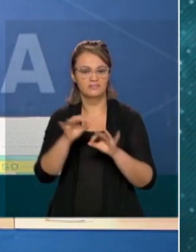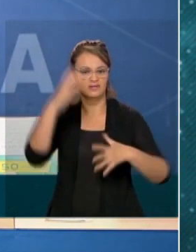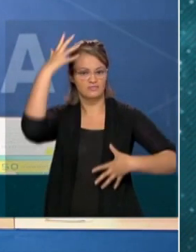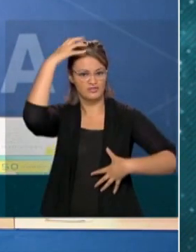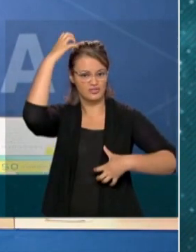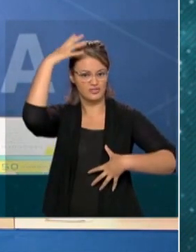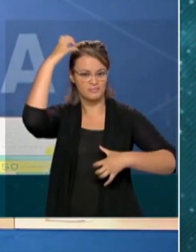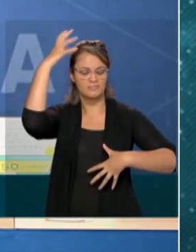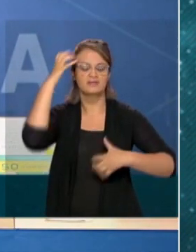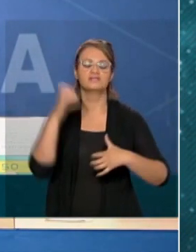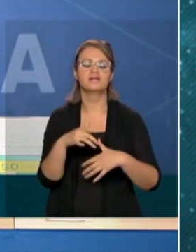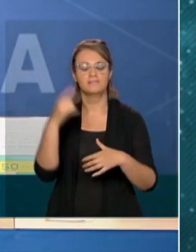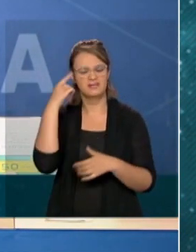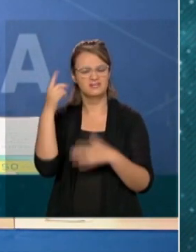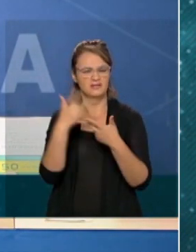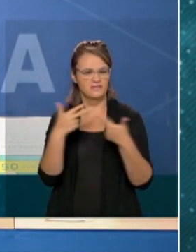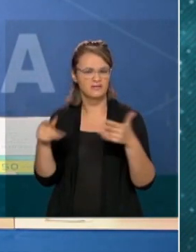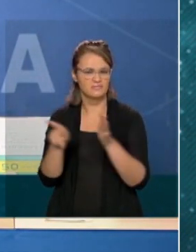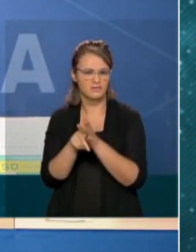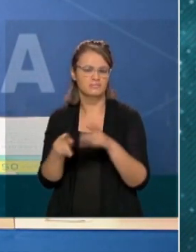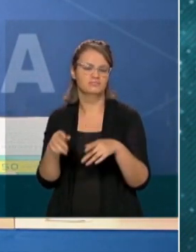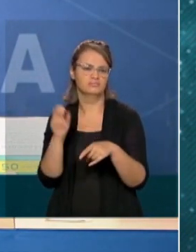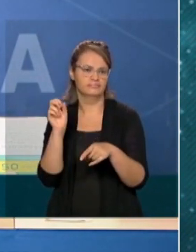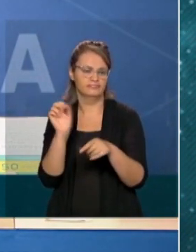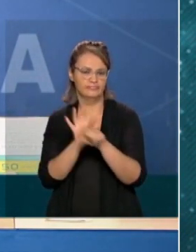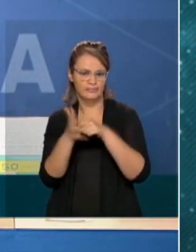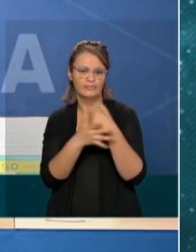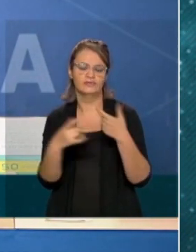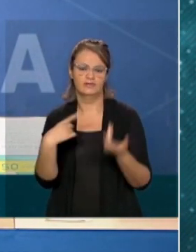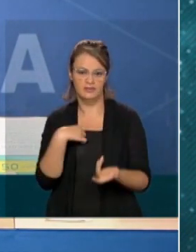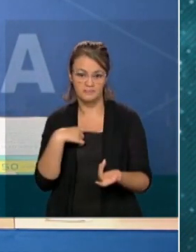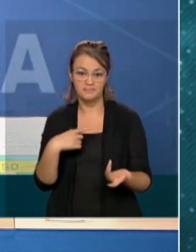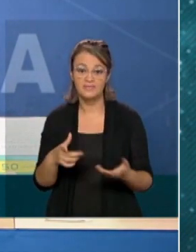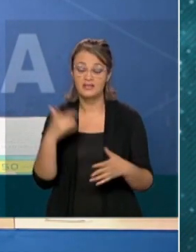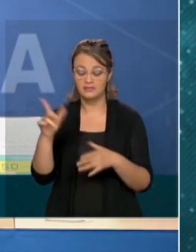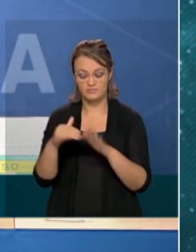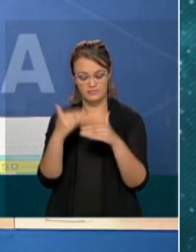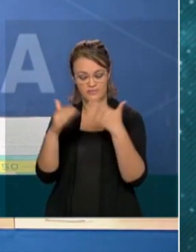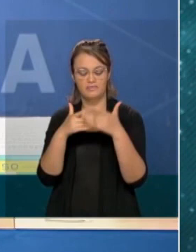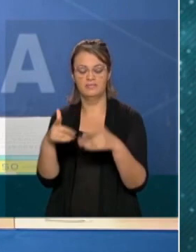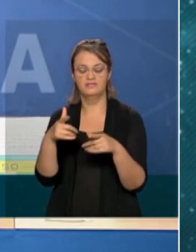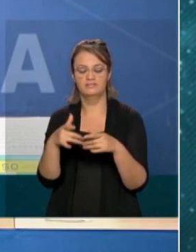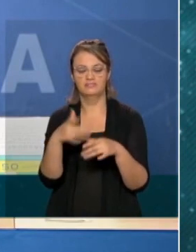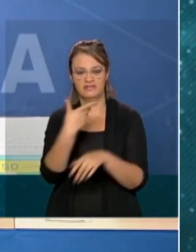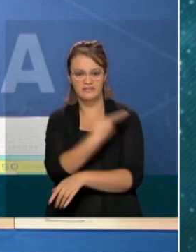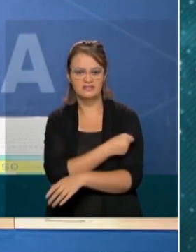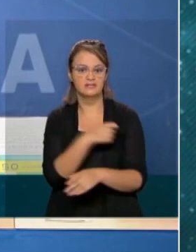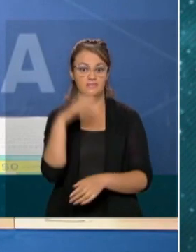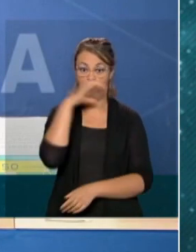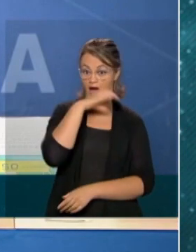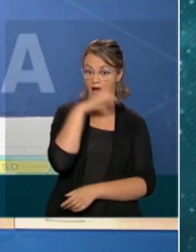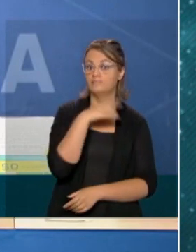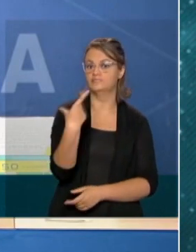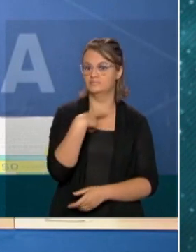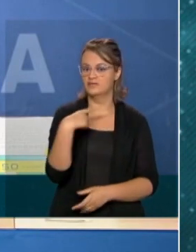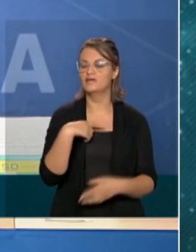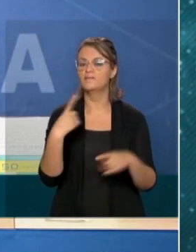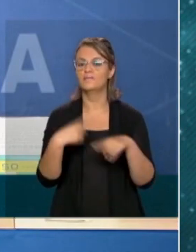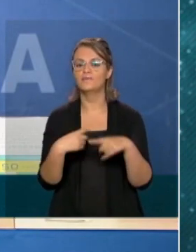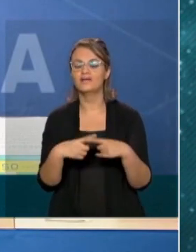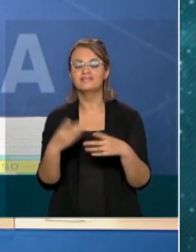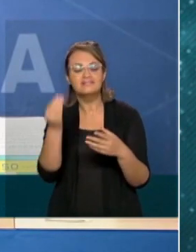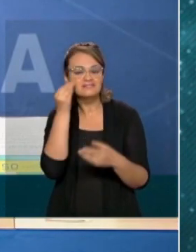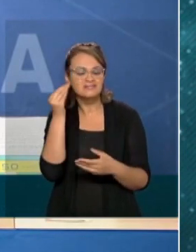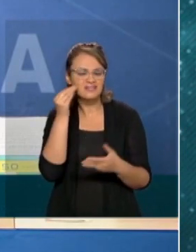245 mil estudantes seu número aproximado de gaúchos se inscreveram para participar do Enem e isso da